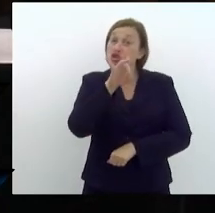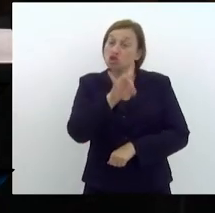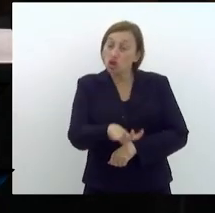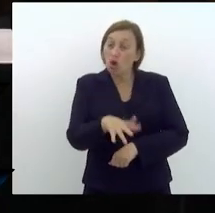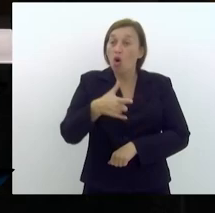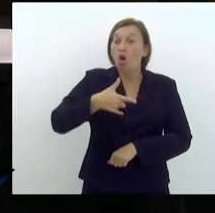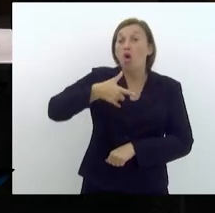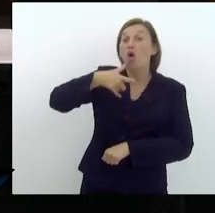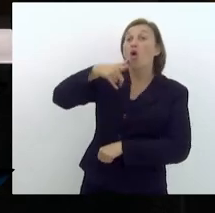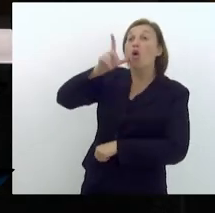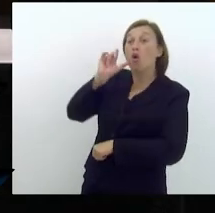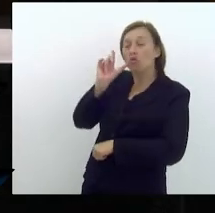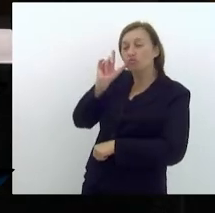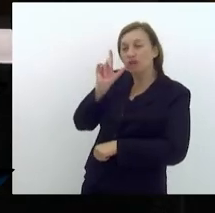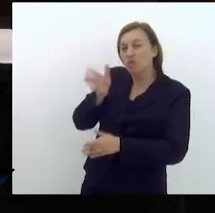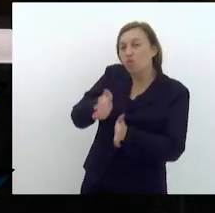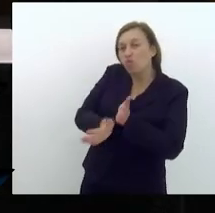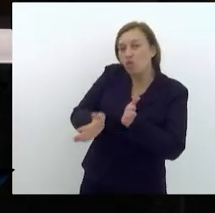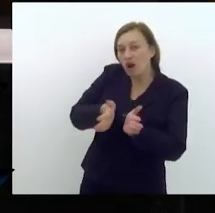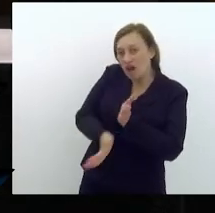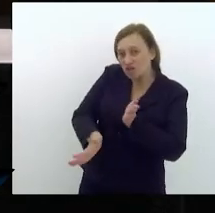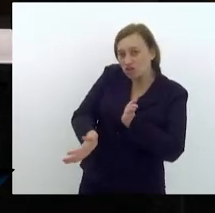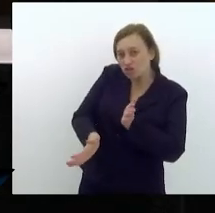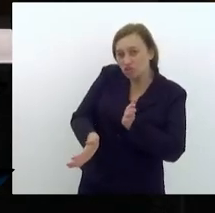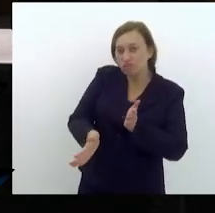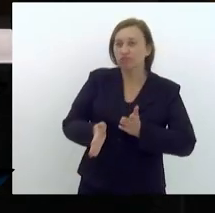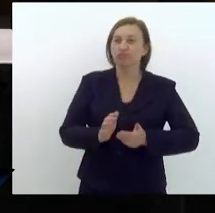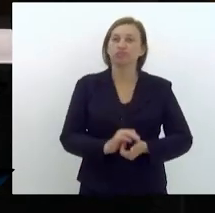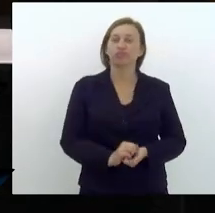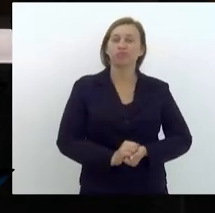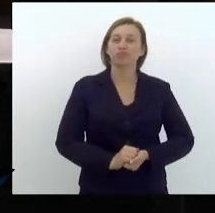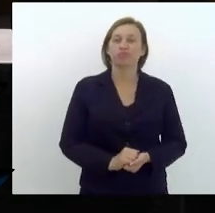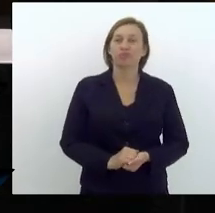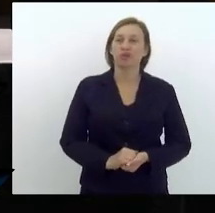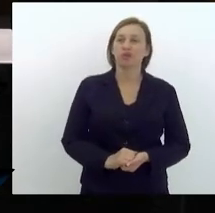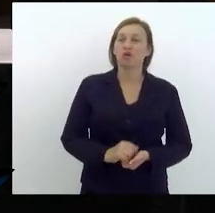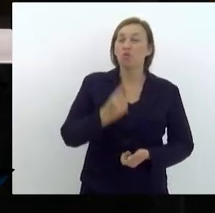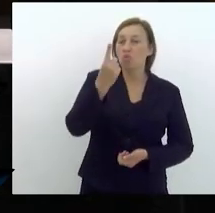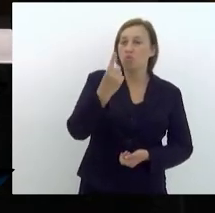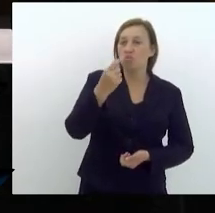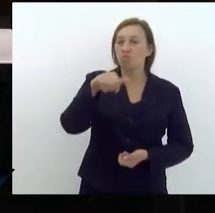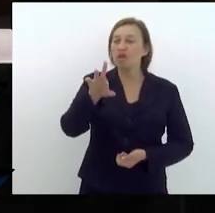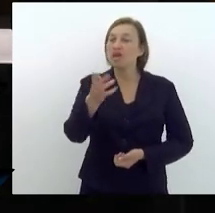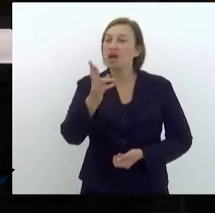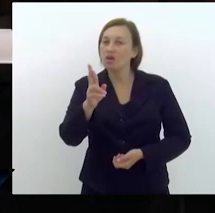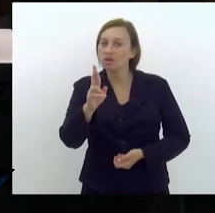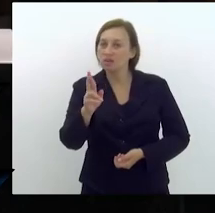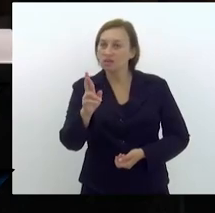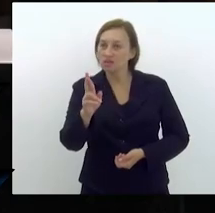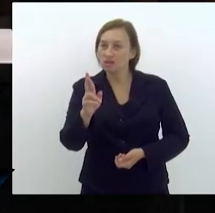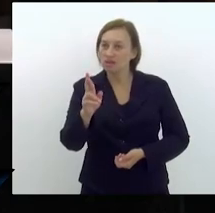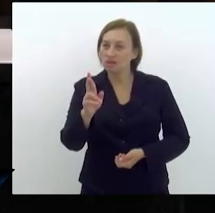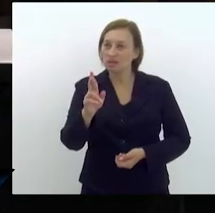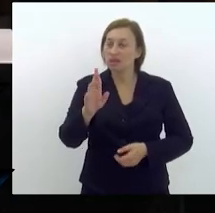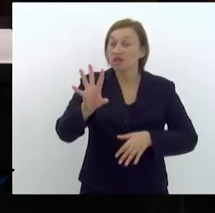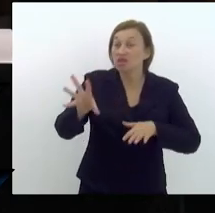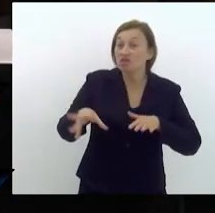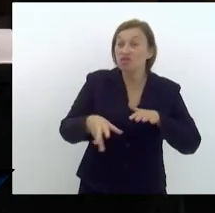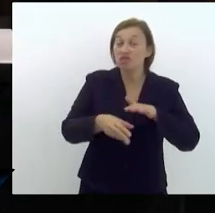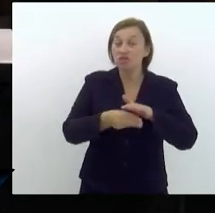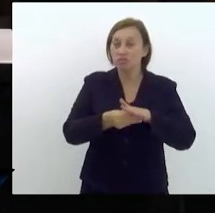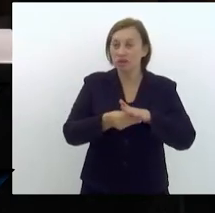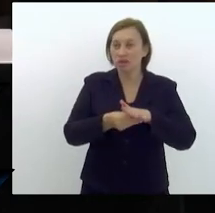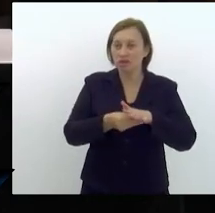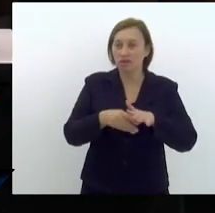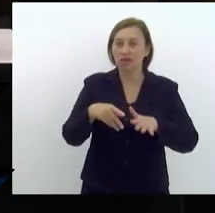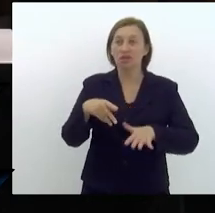ontem só a conta de ontem custou um bilhão de reais em emenda parlamentar para